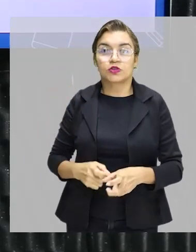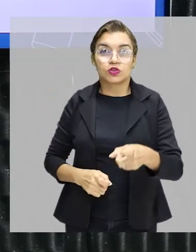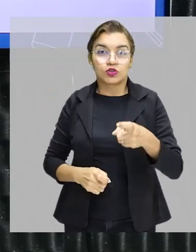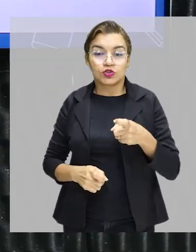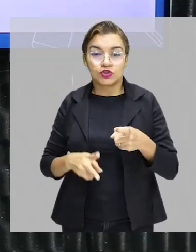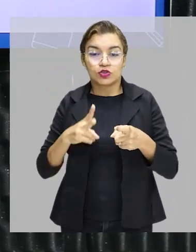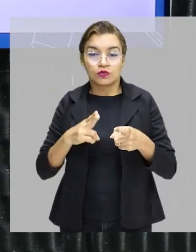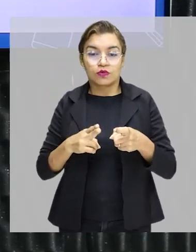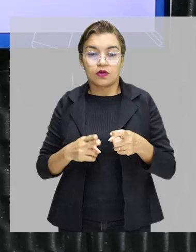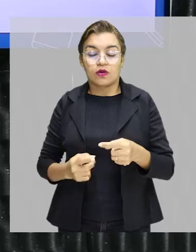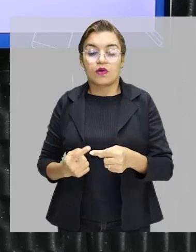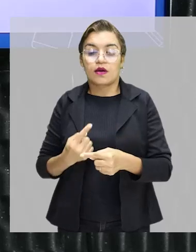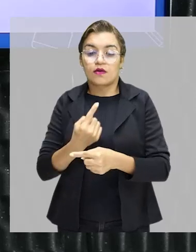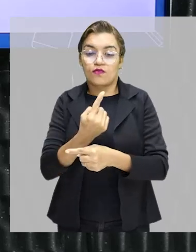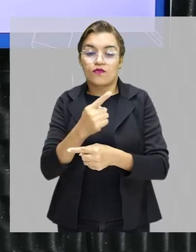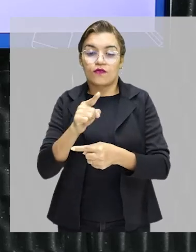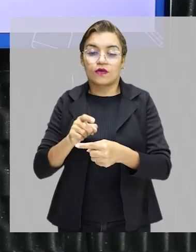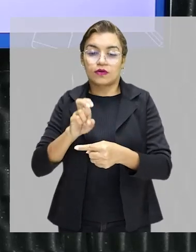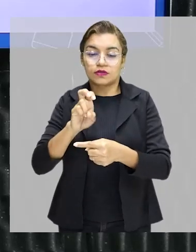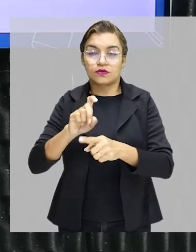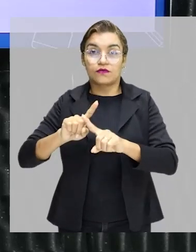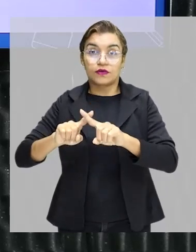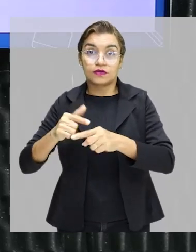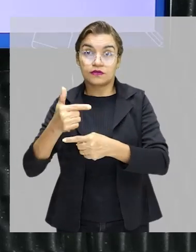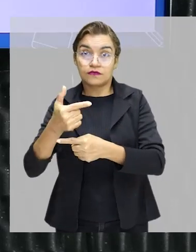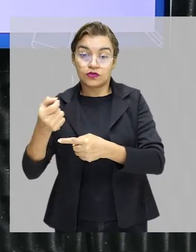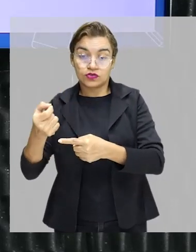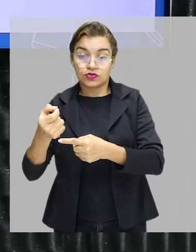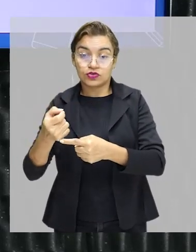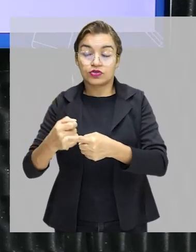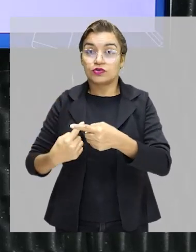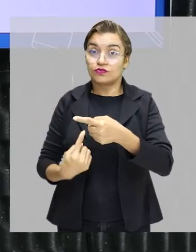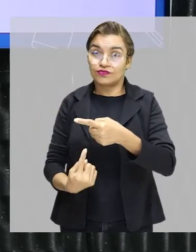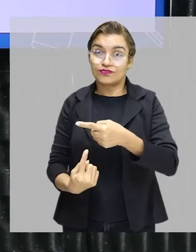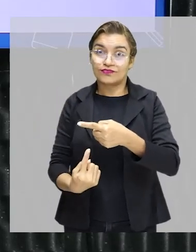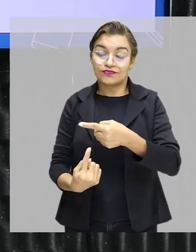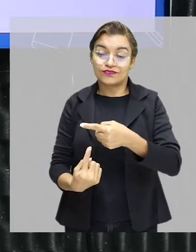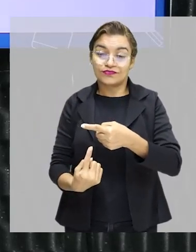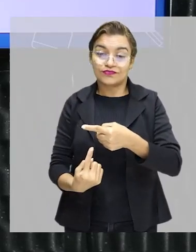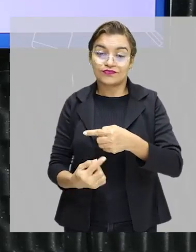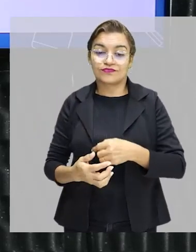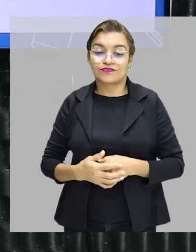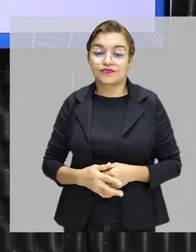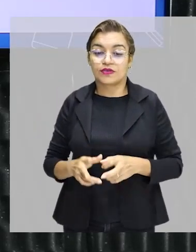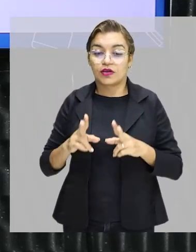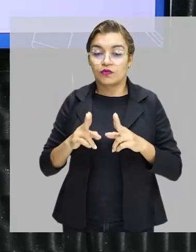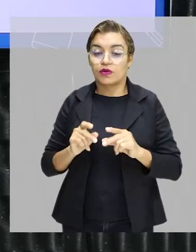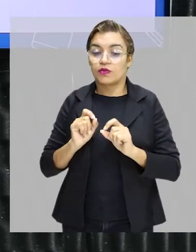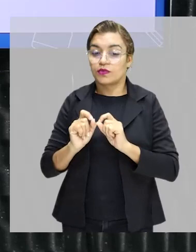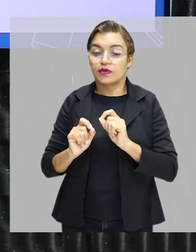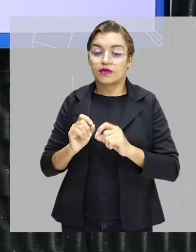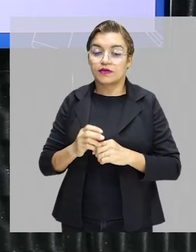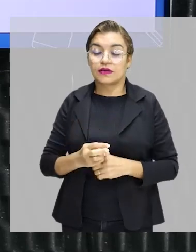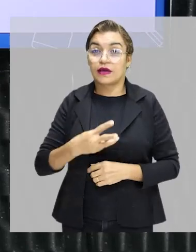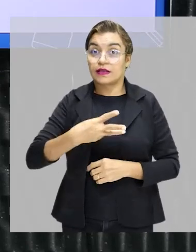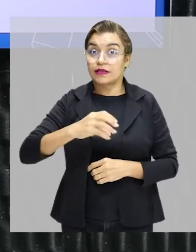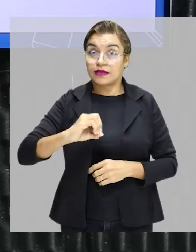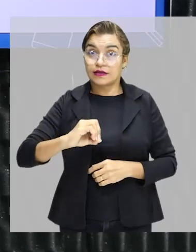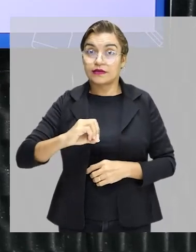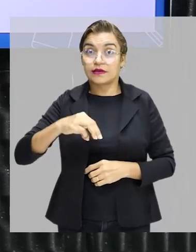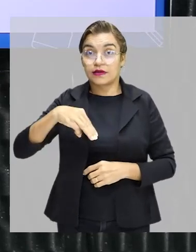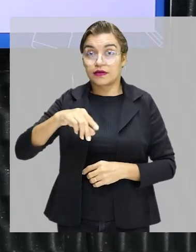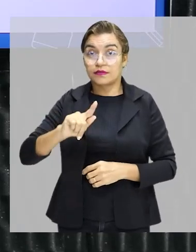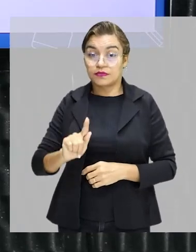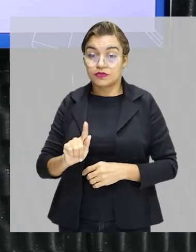X? 1,5 vezes 20 dividido por 1. 1,5 vezes 20, sabemos que vale 30,